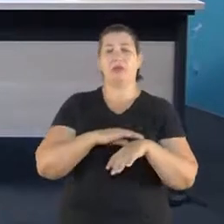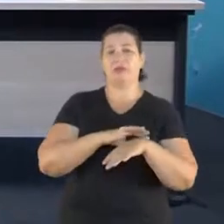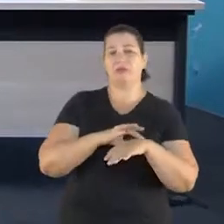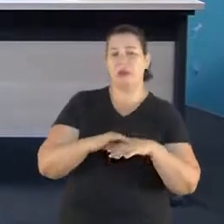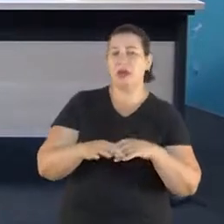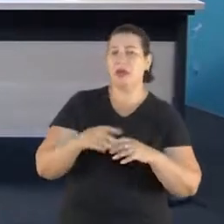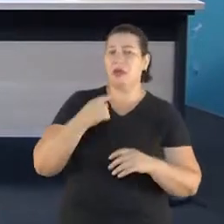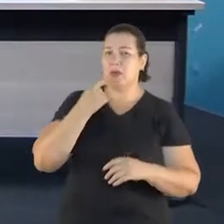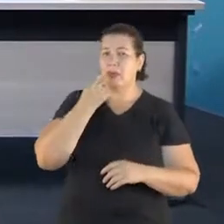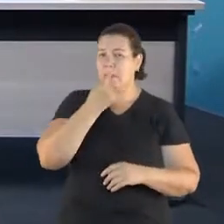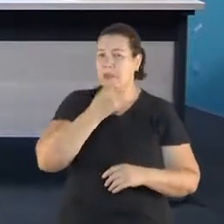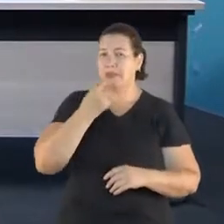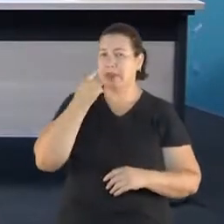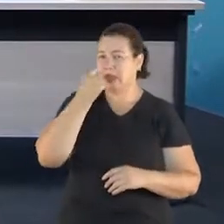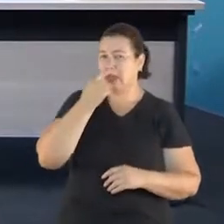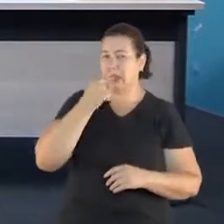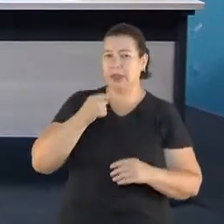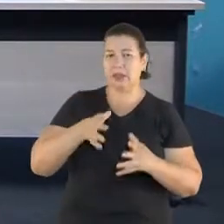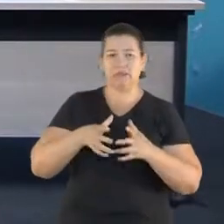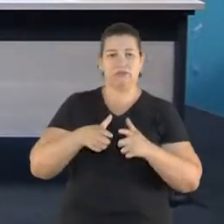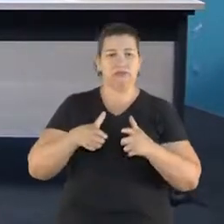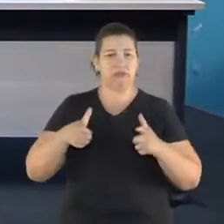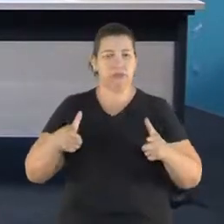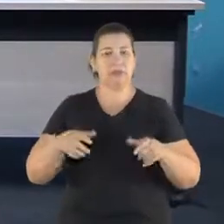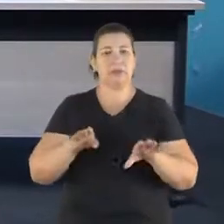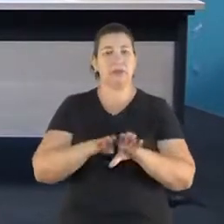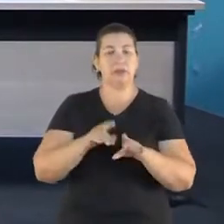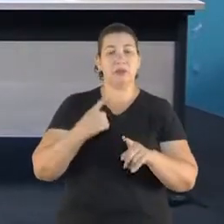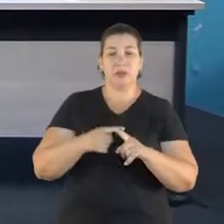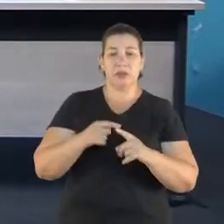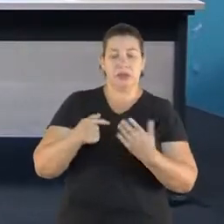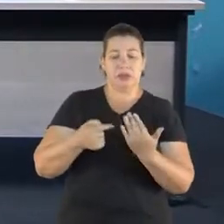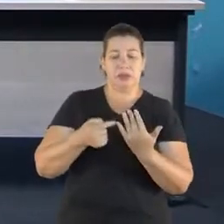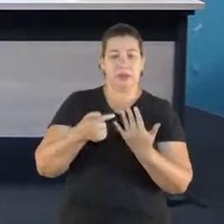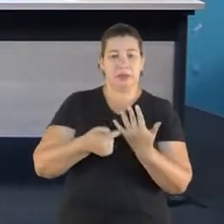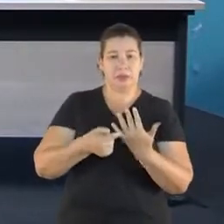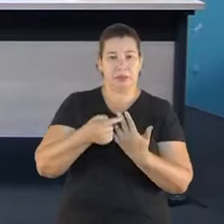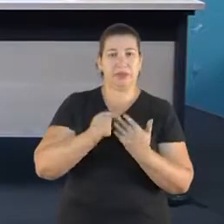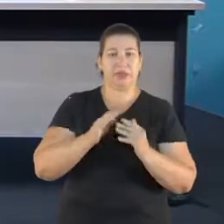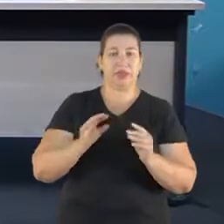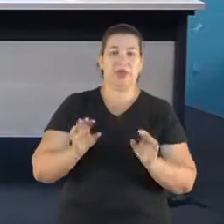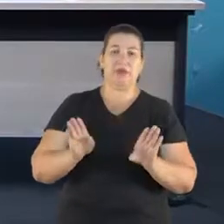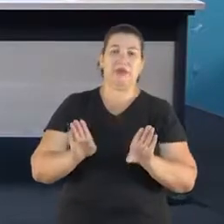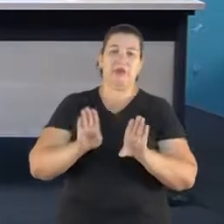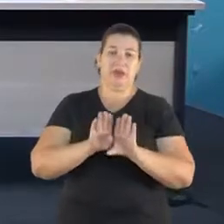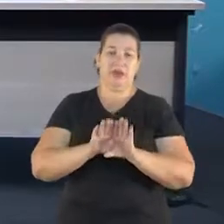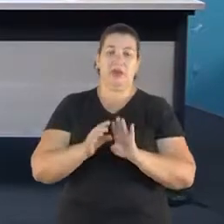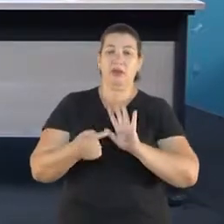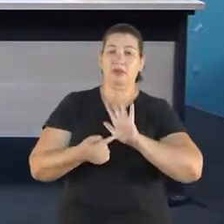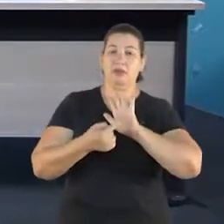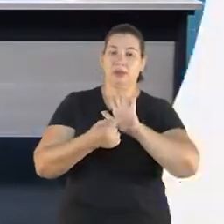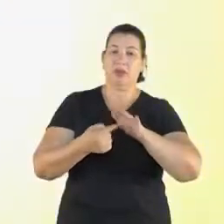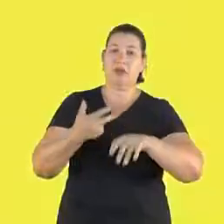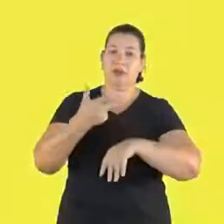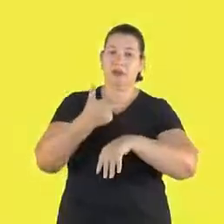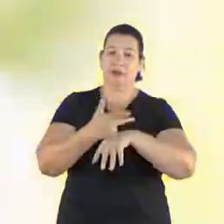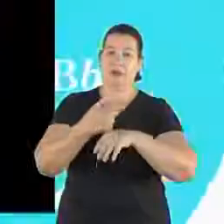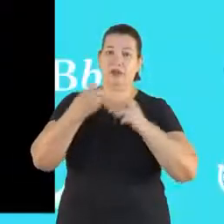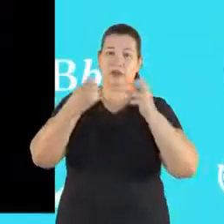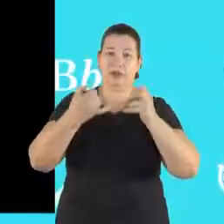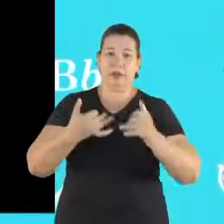os lábios, já que as cartilagens de crescimento, elas já se fecharam. E aí nós vamos ver um videozinho sobre isso agora.